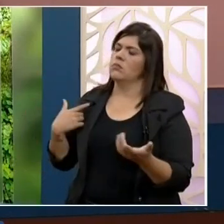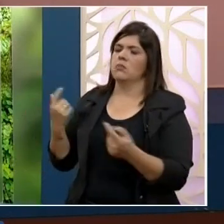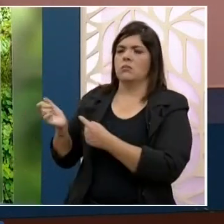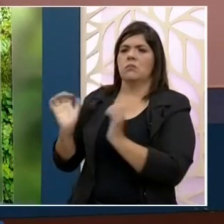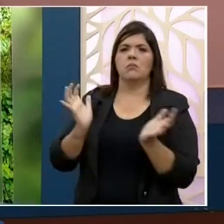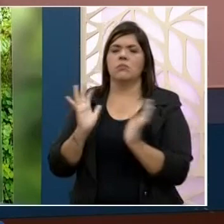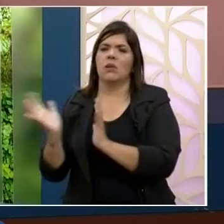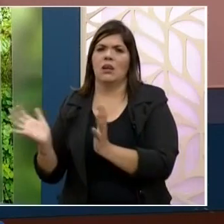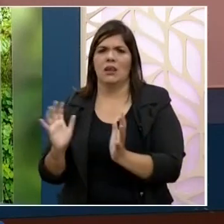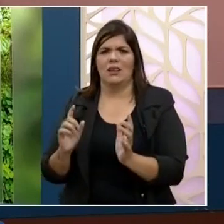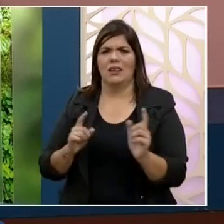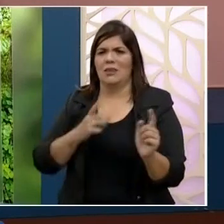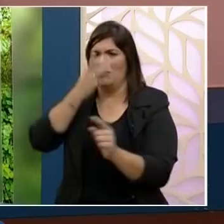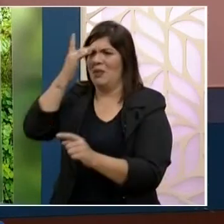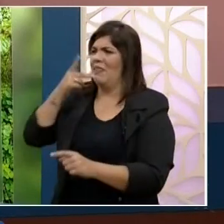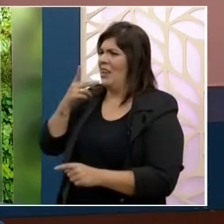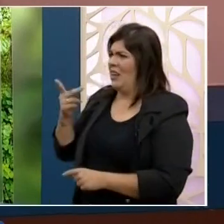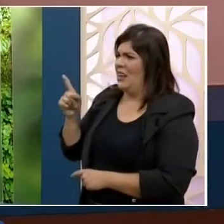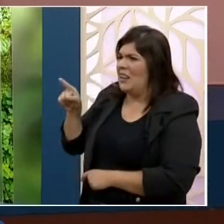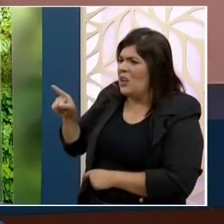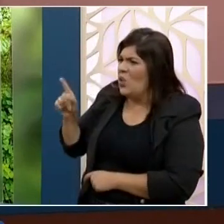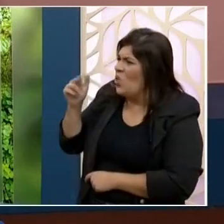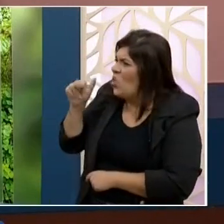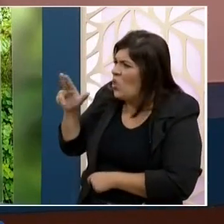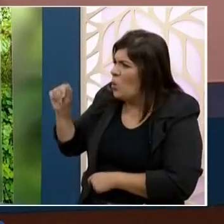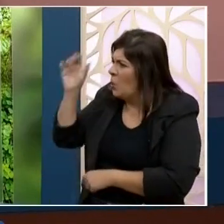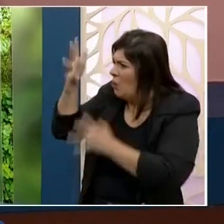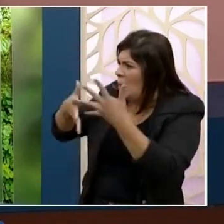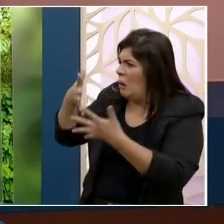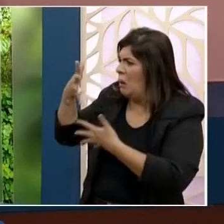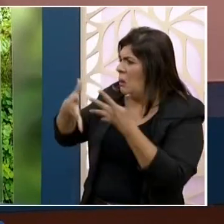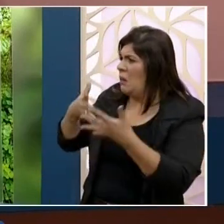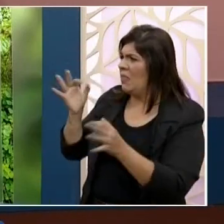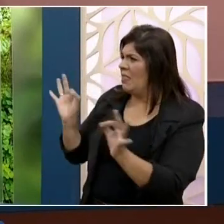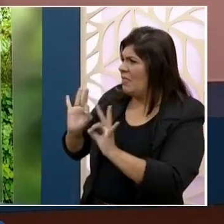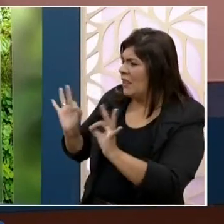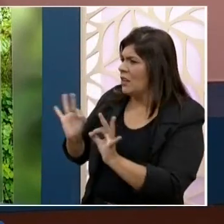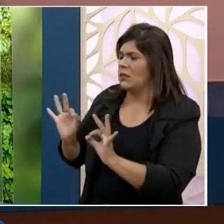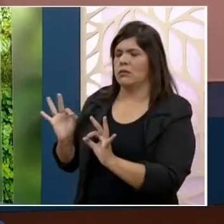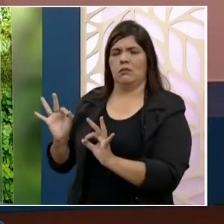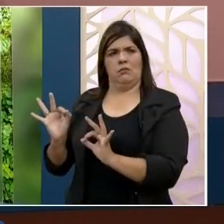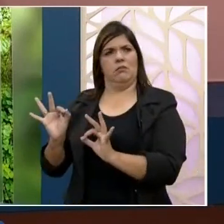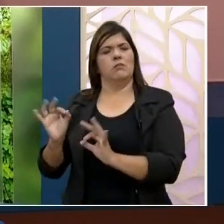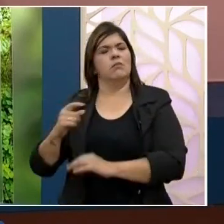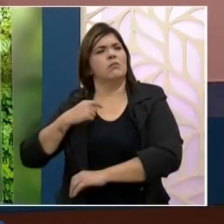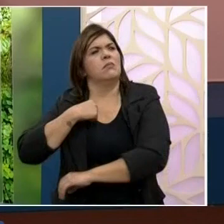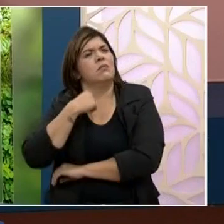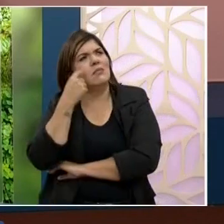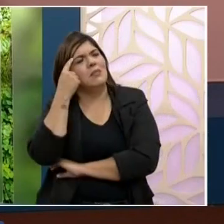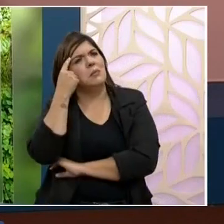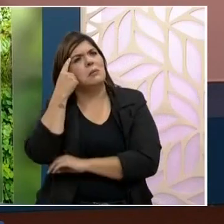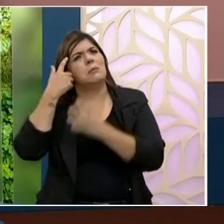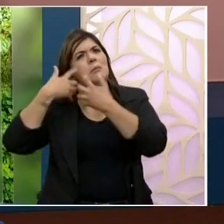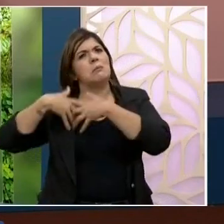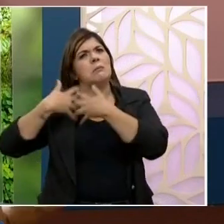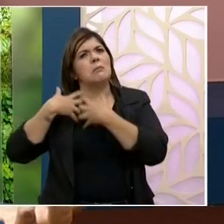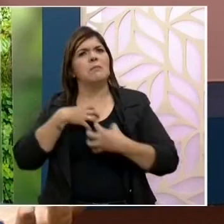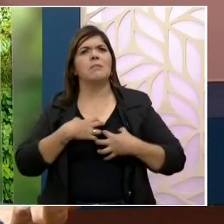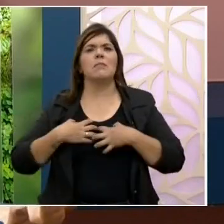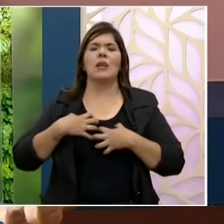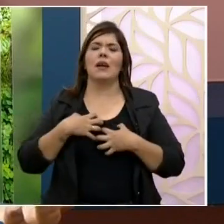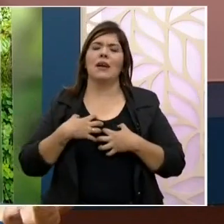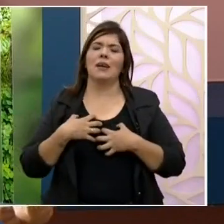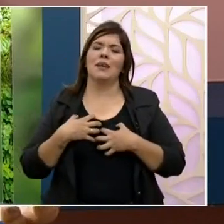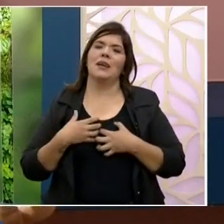apresentei, ninguém acreditava que eu nunca tinha visto Libras na minha frente. E daí aquilo, assim, repercutiu dentro de mim, que hoje